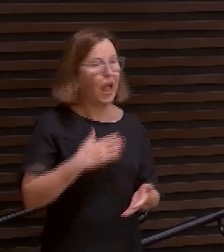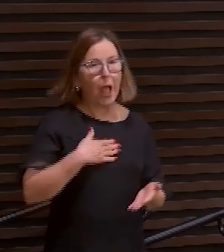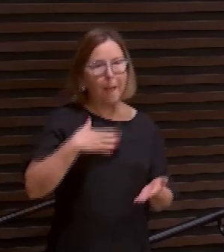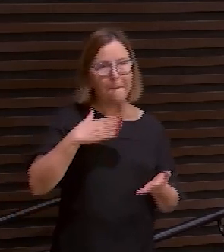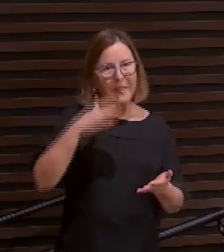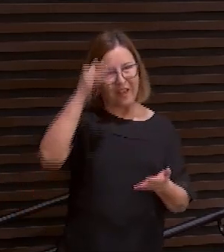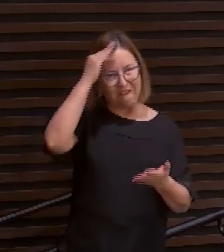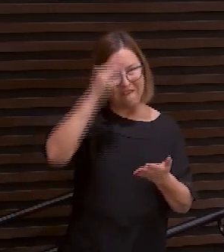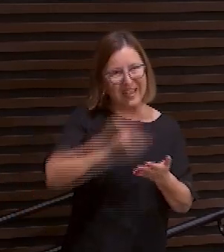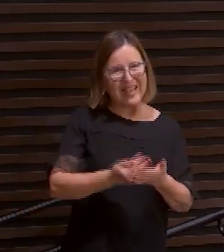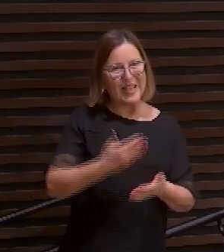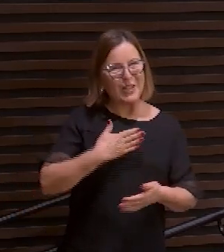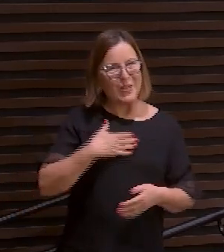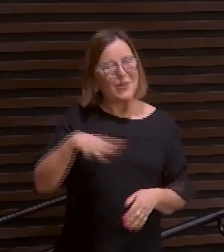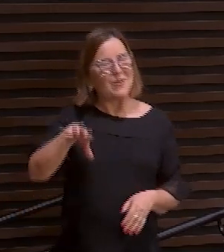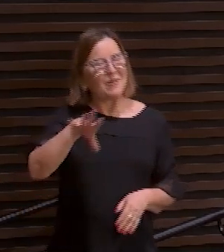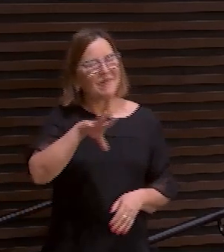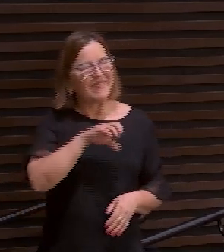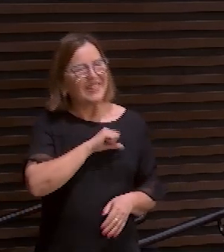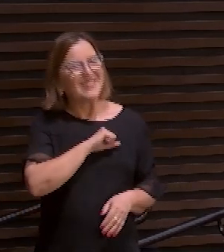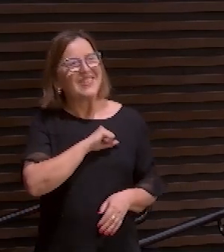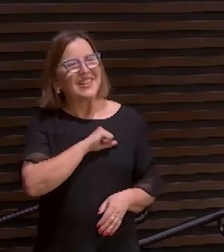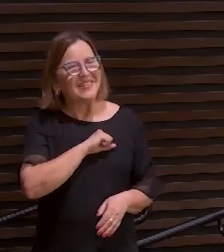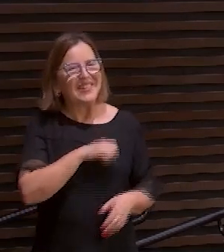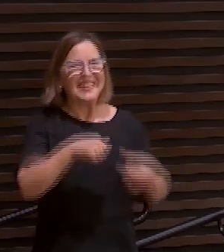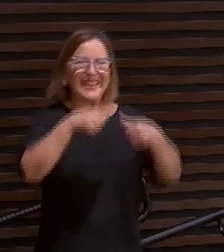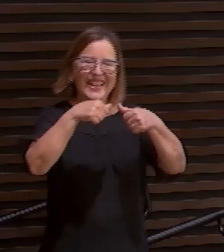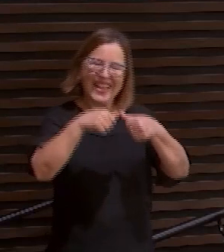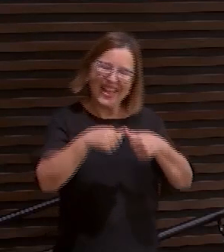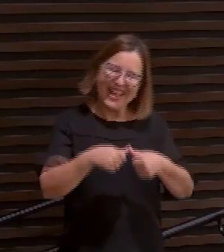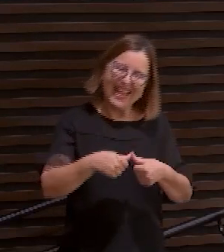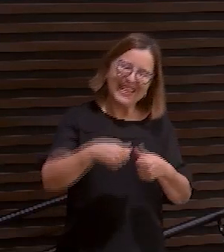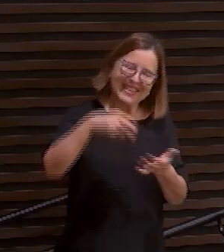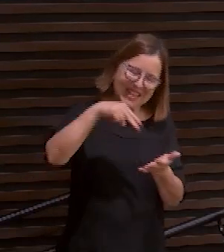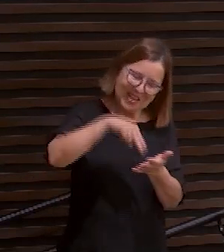A minha fé e o meu amor